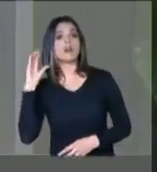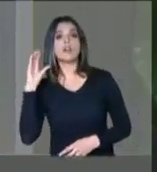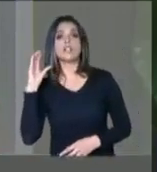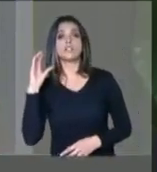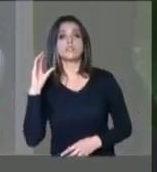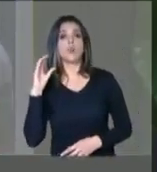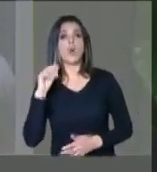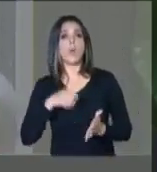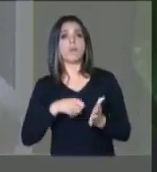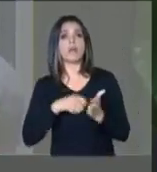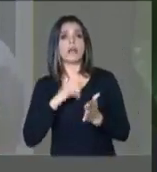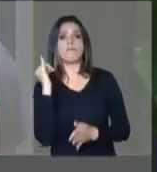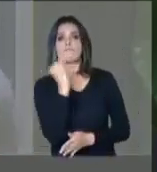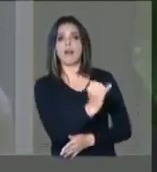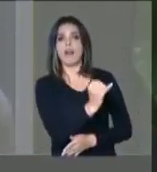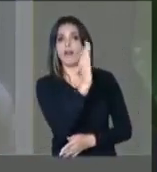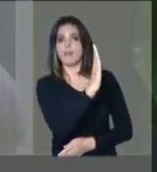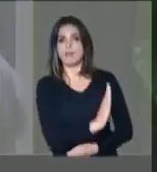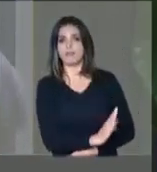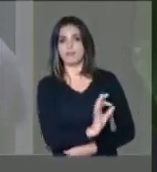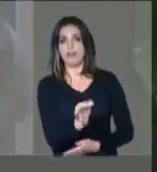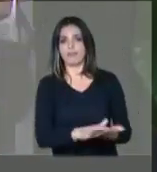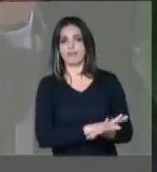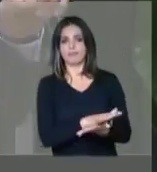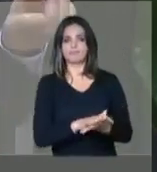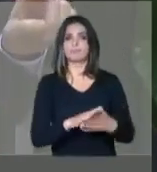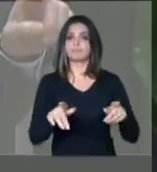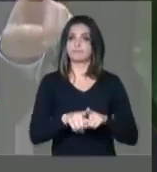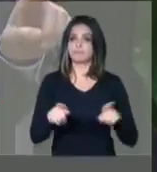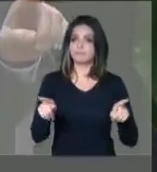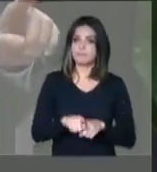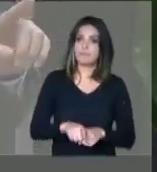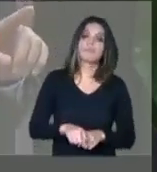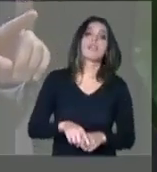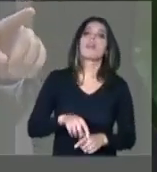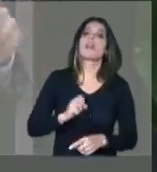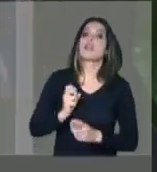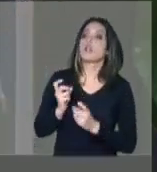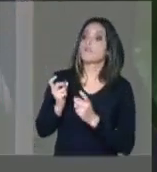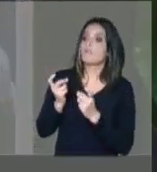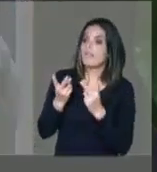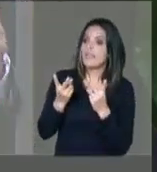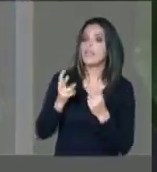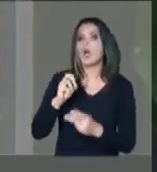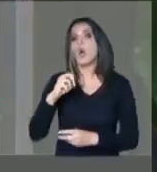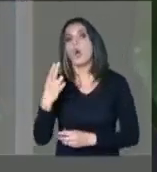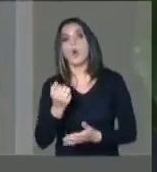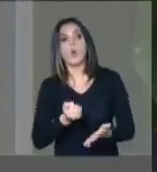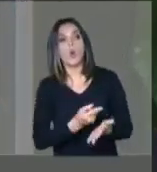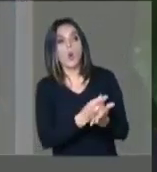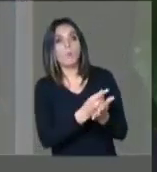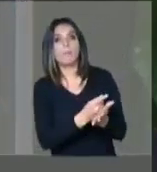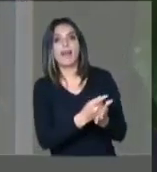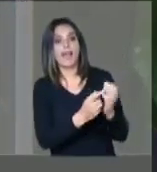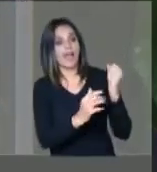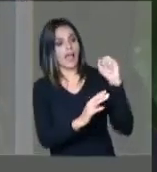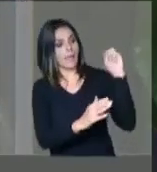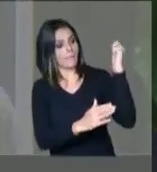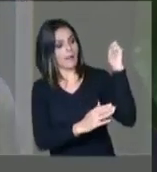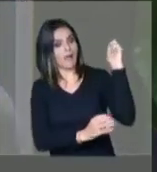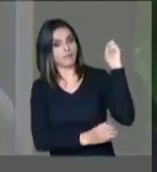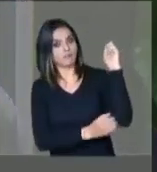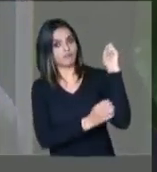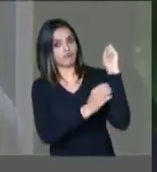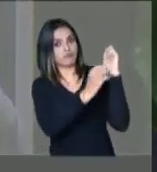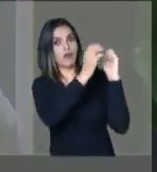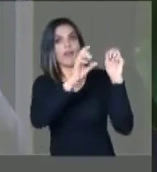submete exportações e importações direcionadas à base, relacionadas ao lançamento, às